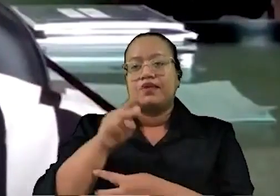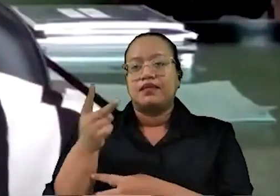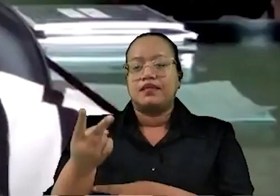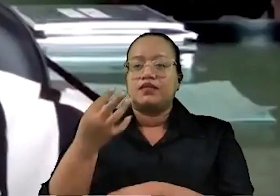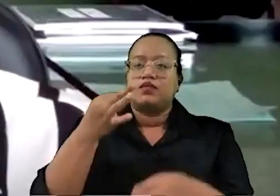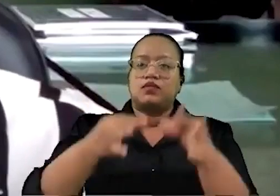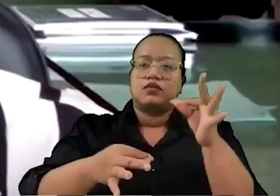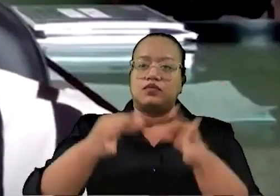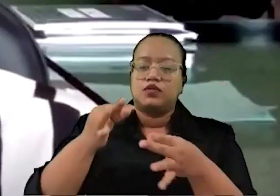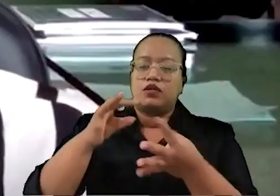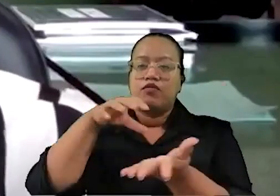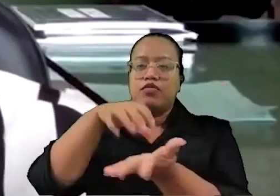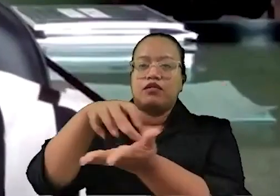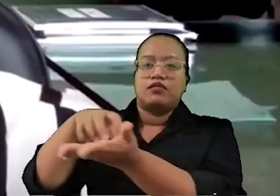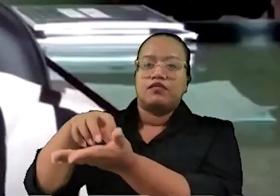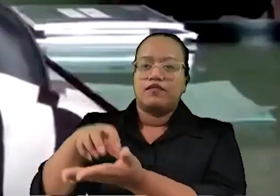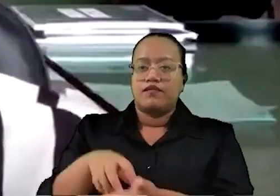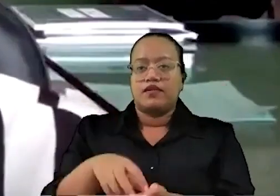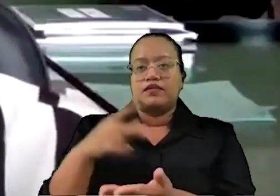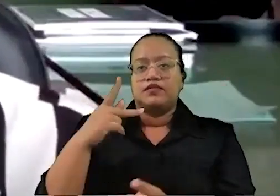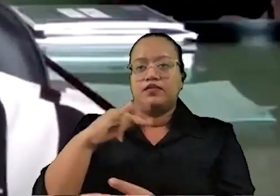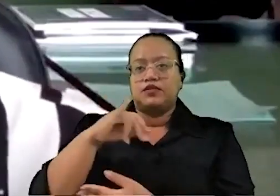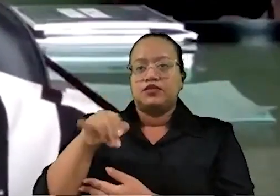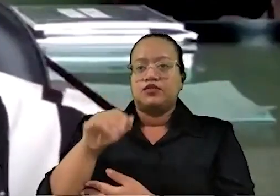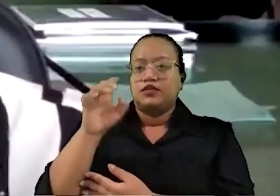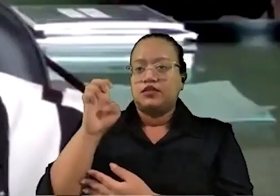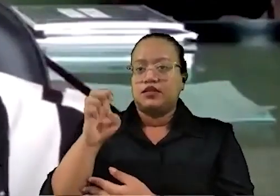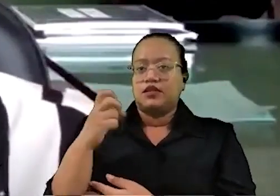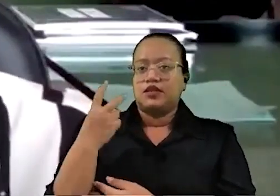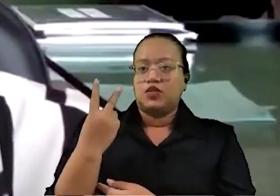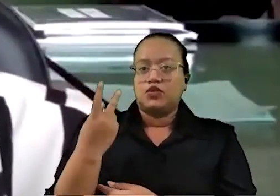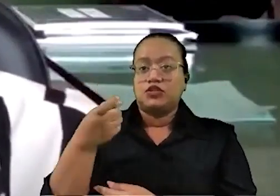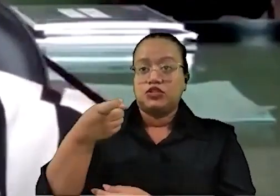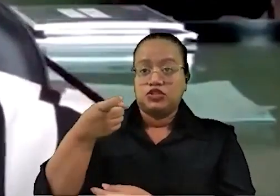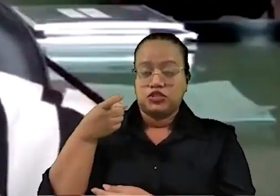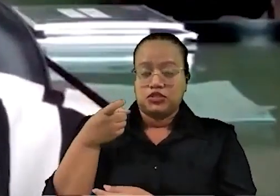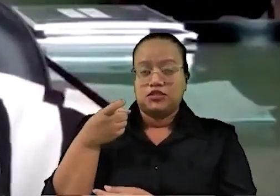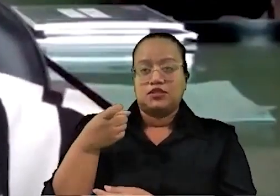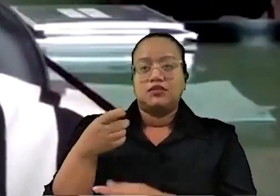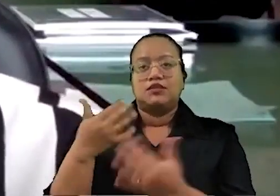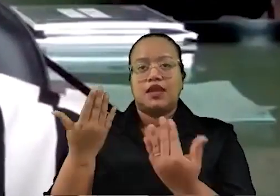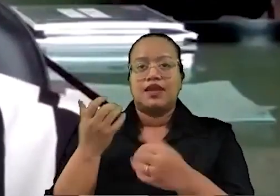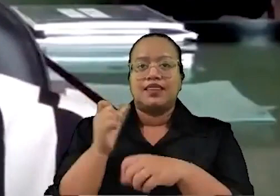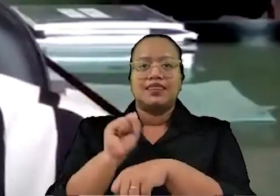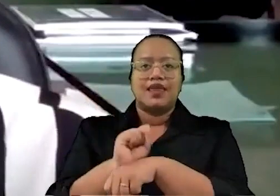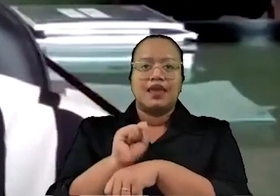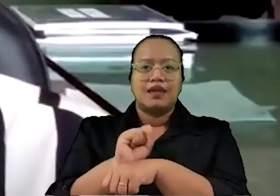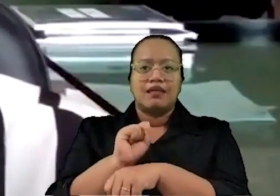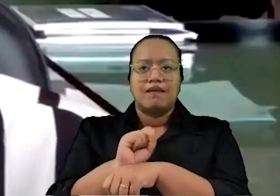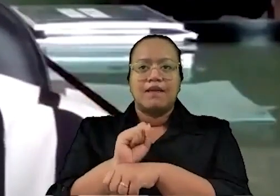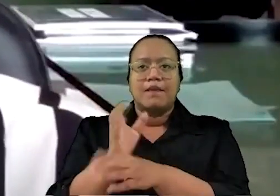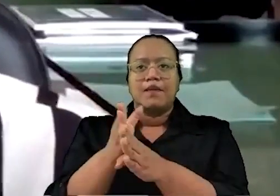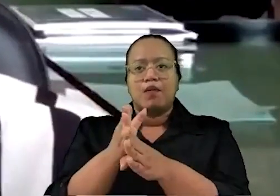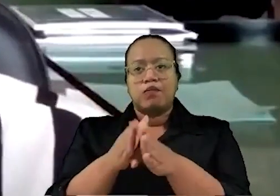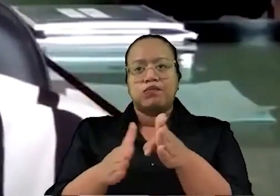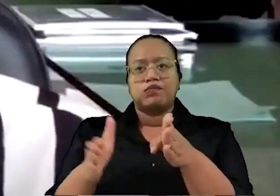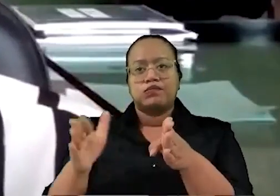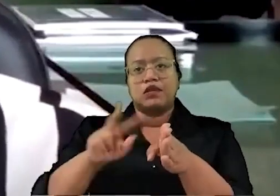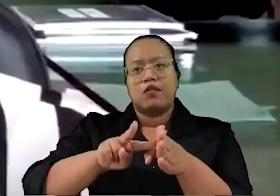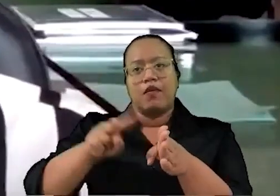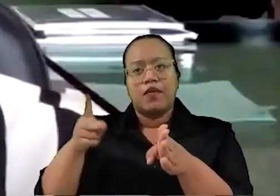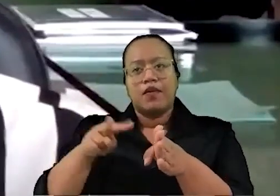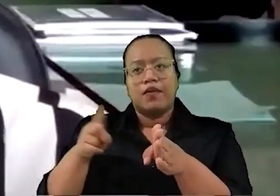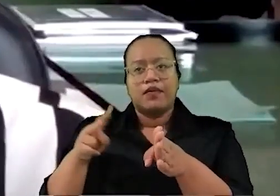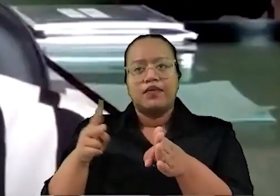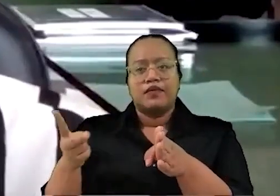o PJE 2X. Então, realmente vai ser tudo uma questão de tempo. A ordem natural das coisas, digamos assim, é que estejamos